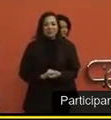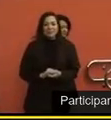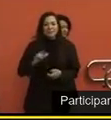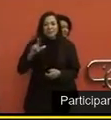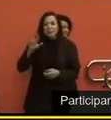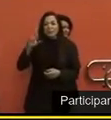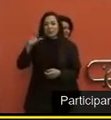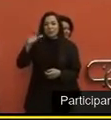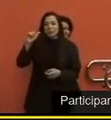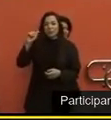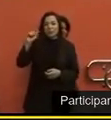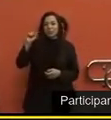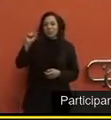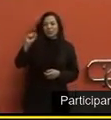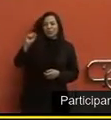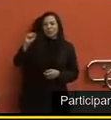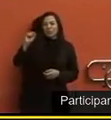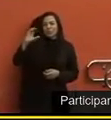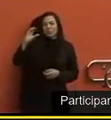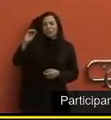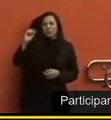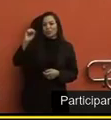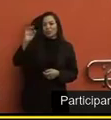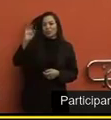Lucas Prata da Costa e Silva.